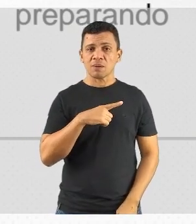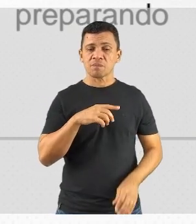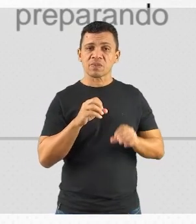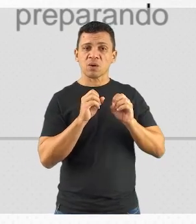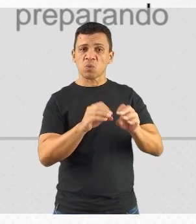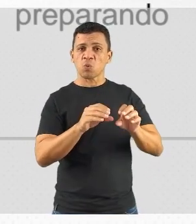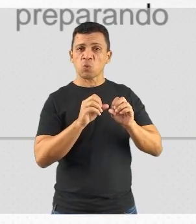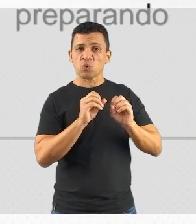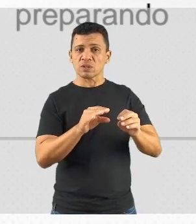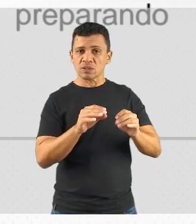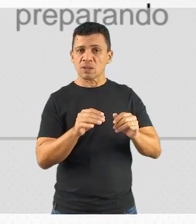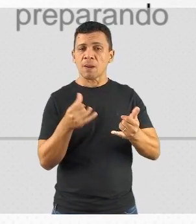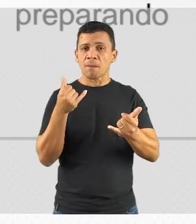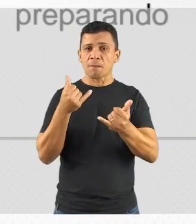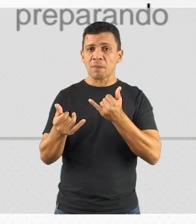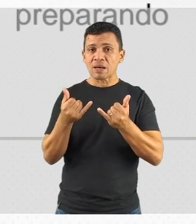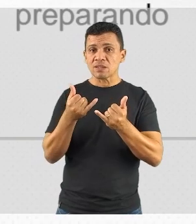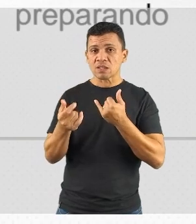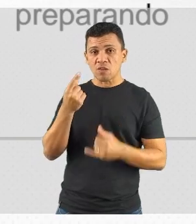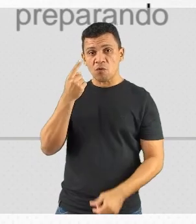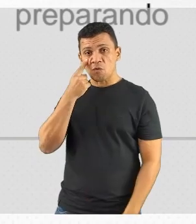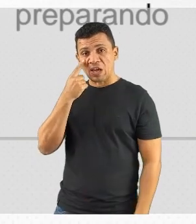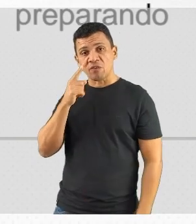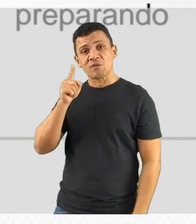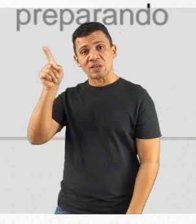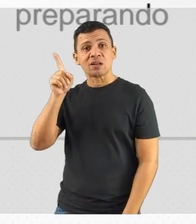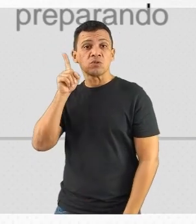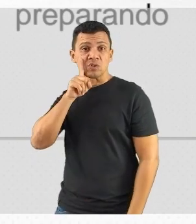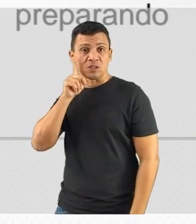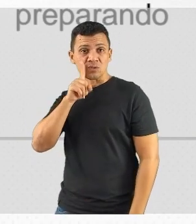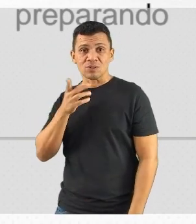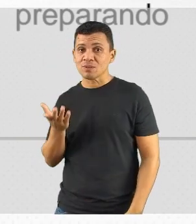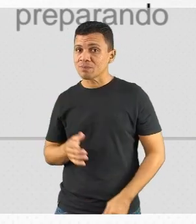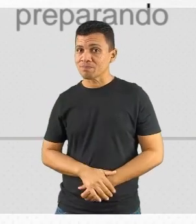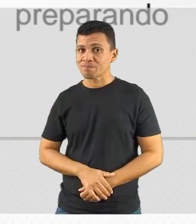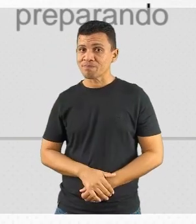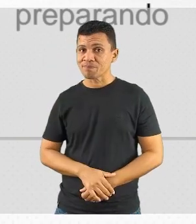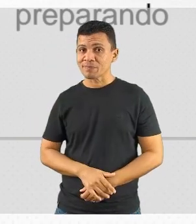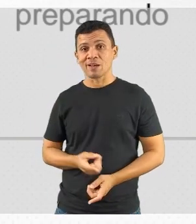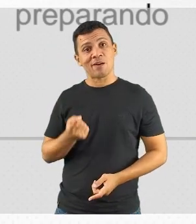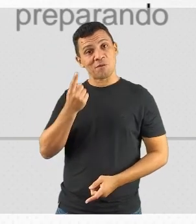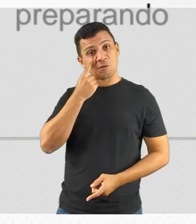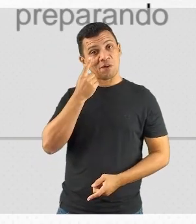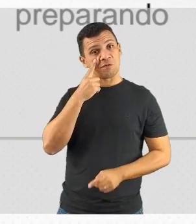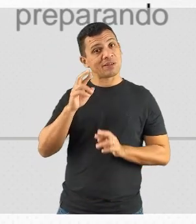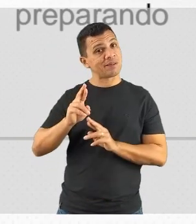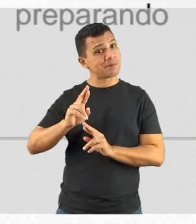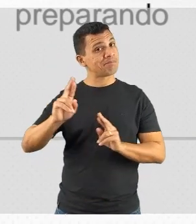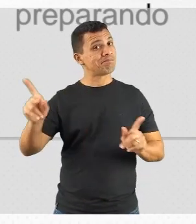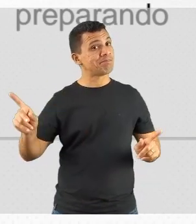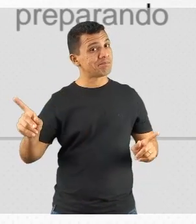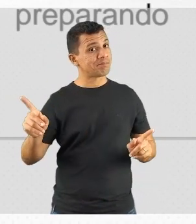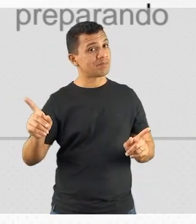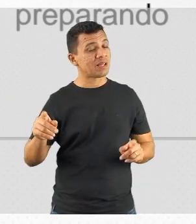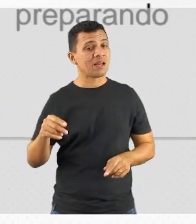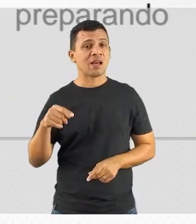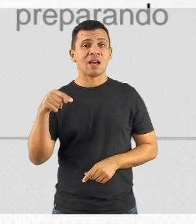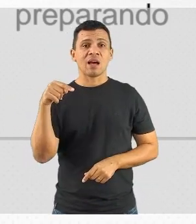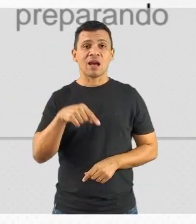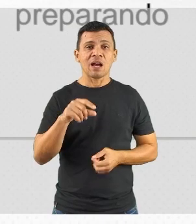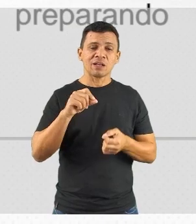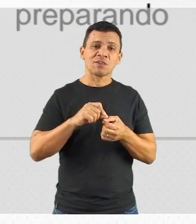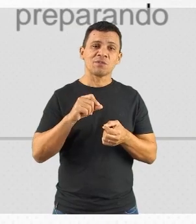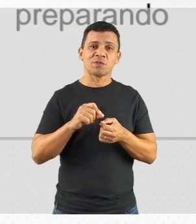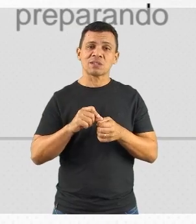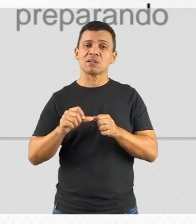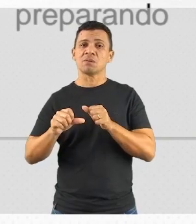educação similar ao que a gente verifica nos Estados Unidos, a gente vai verificar que não, né? Aqui a gente poderia fazer uma